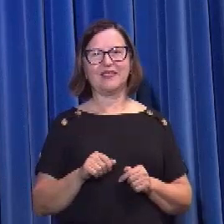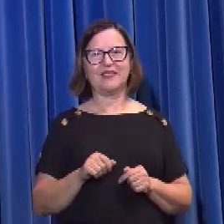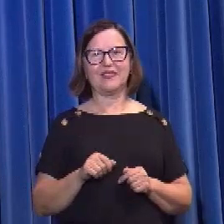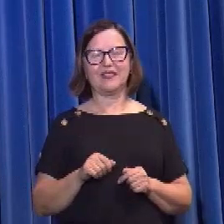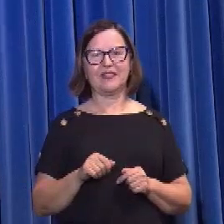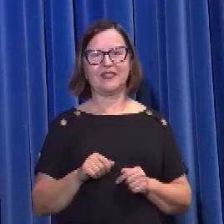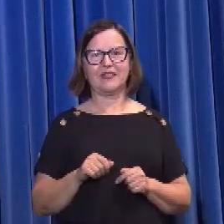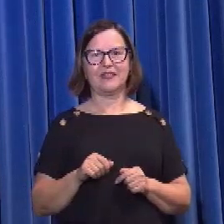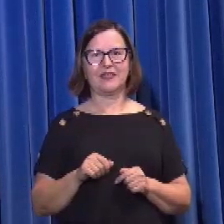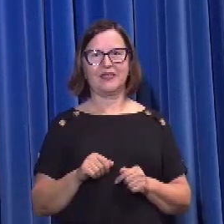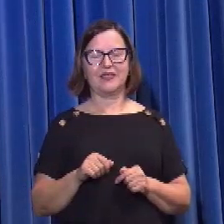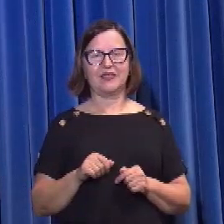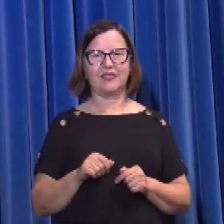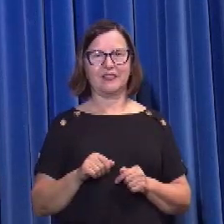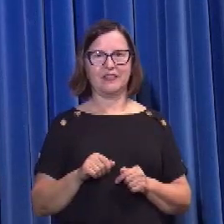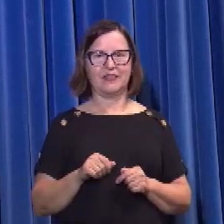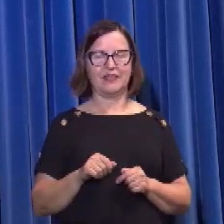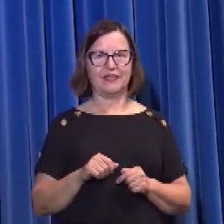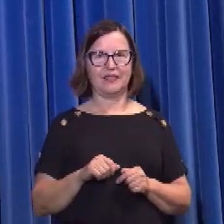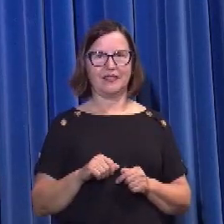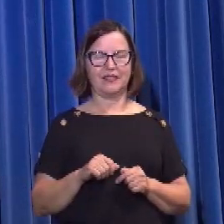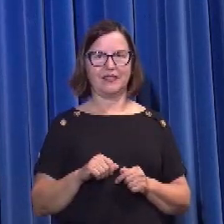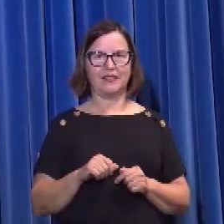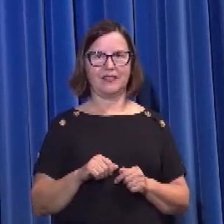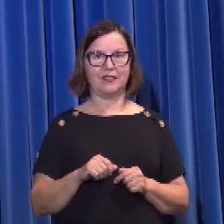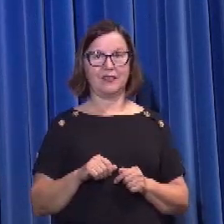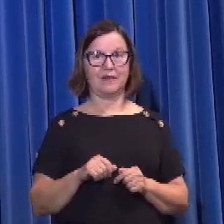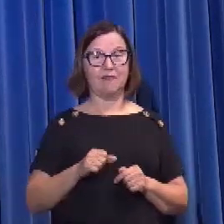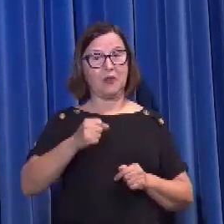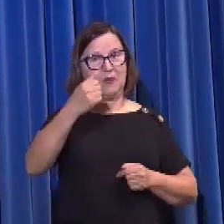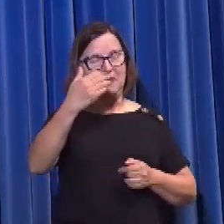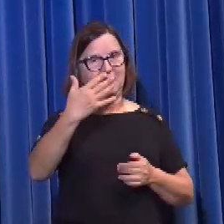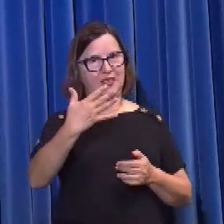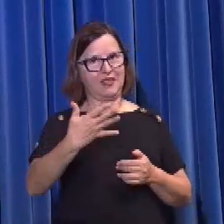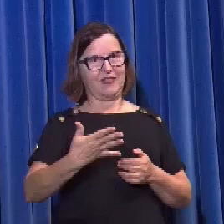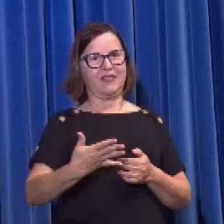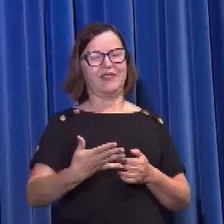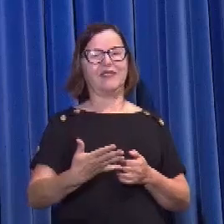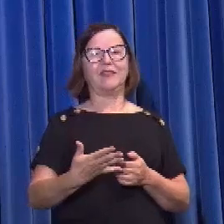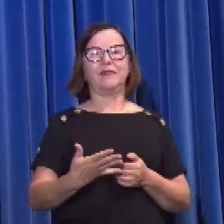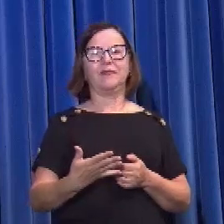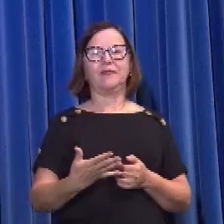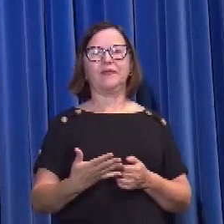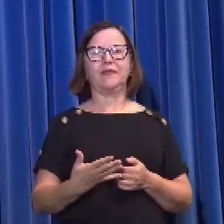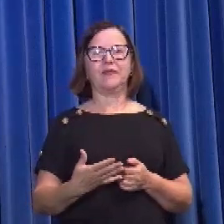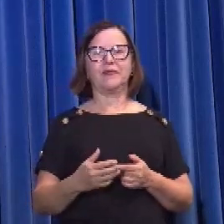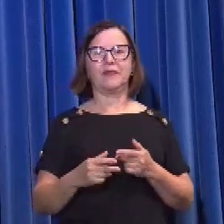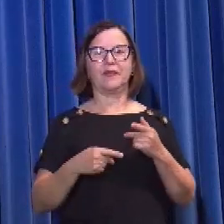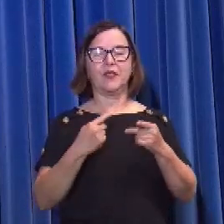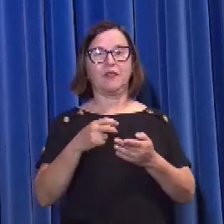é sobre um assunto que diz respeito à